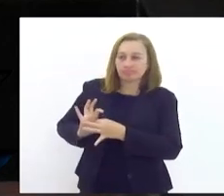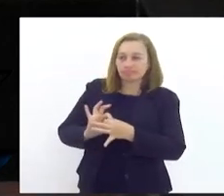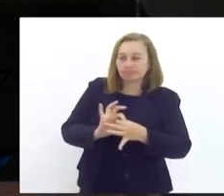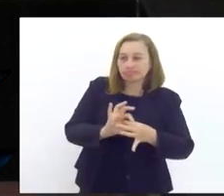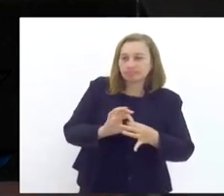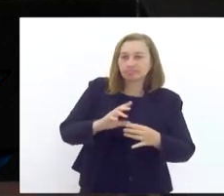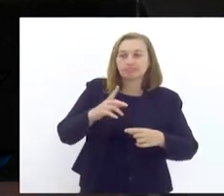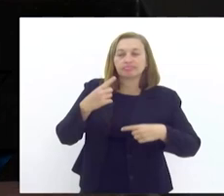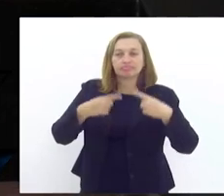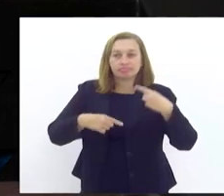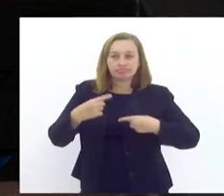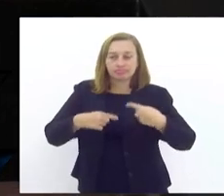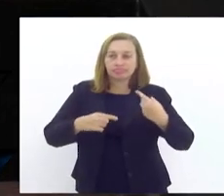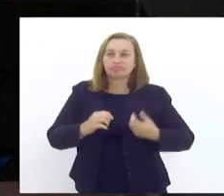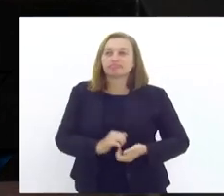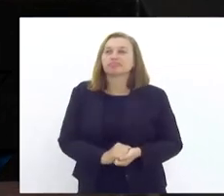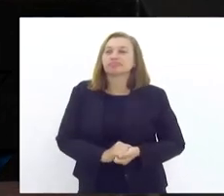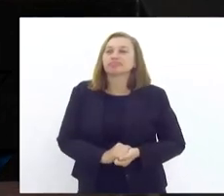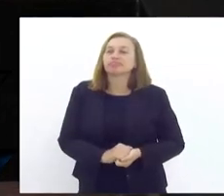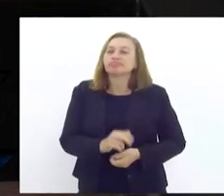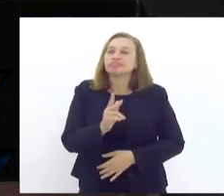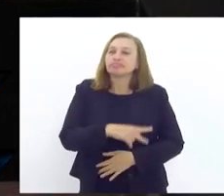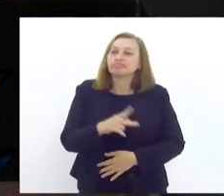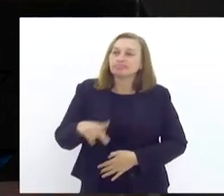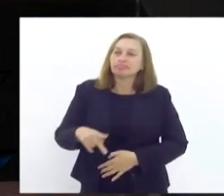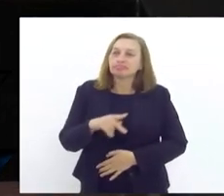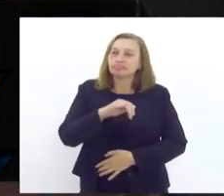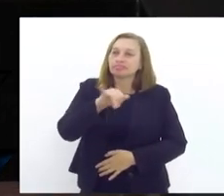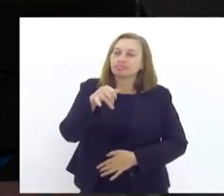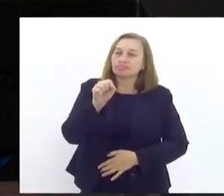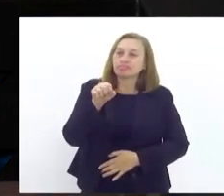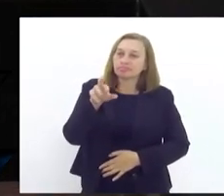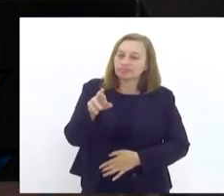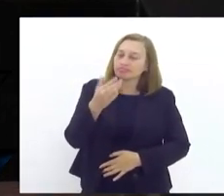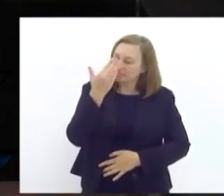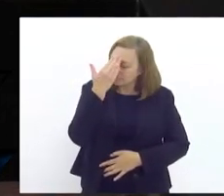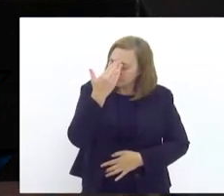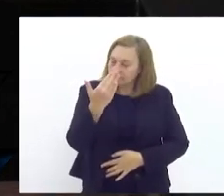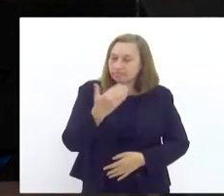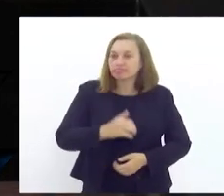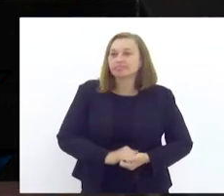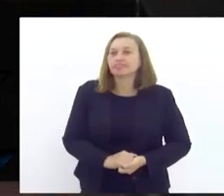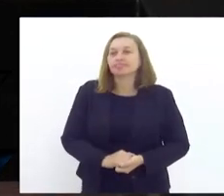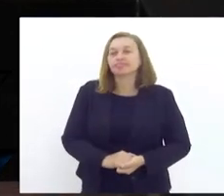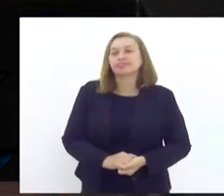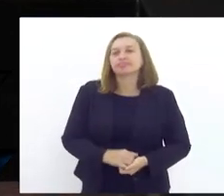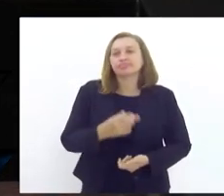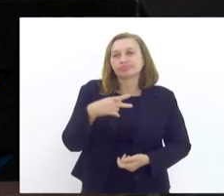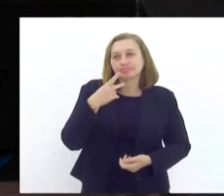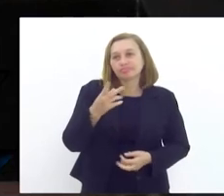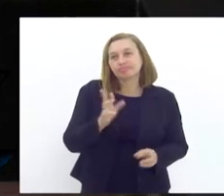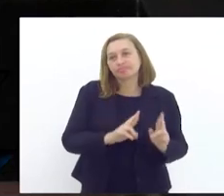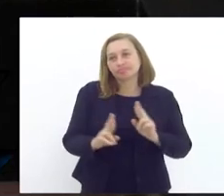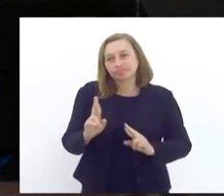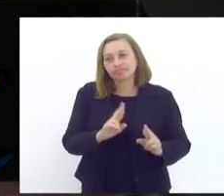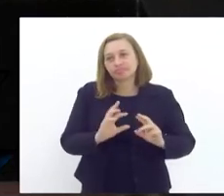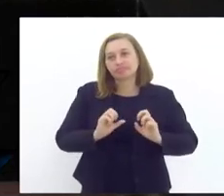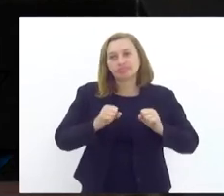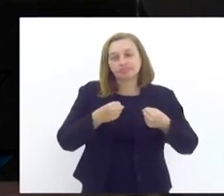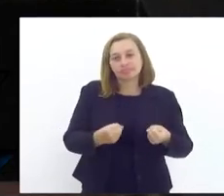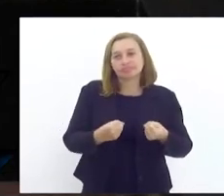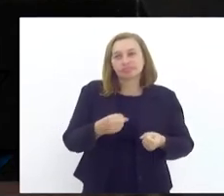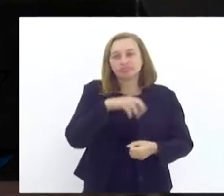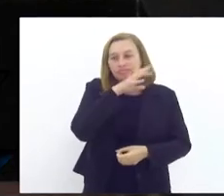adotando e professor Josimar Obrigado por falar em relação a defesa dos animais